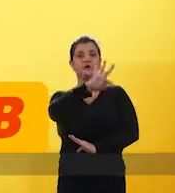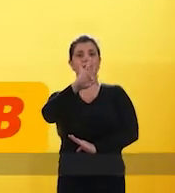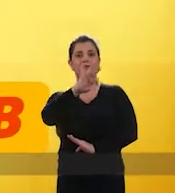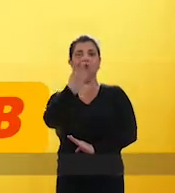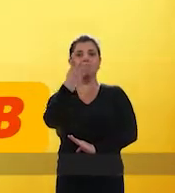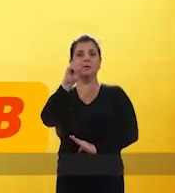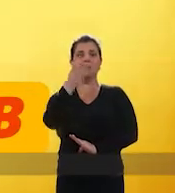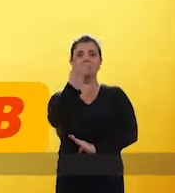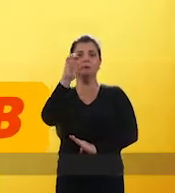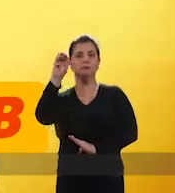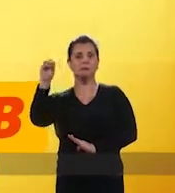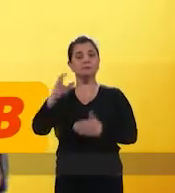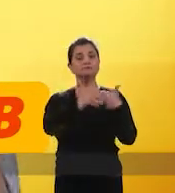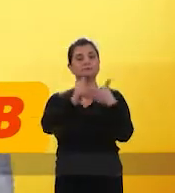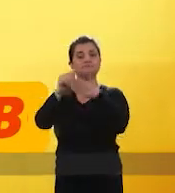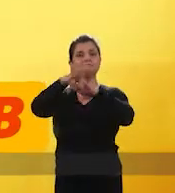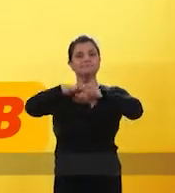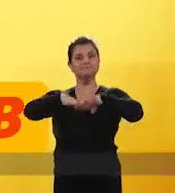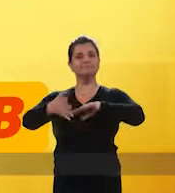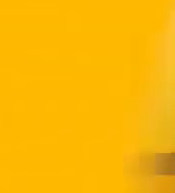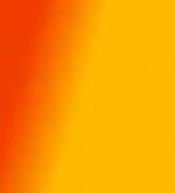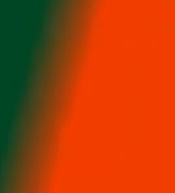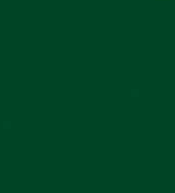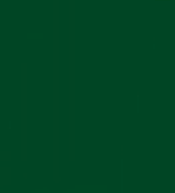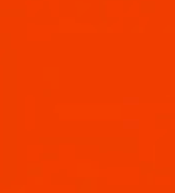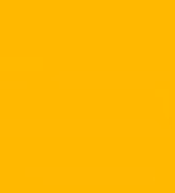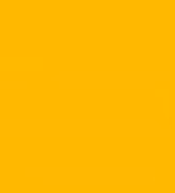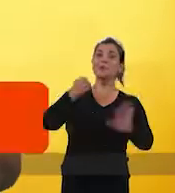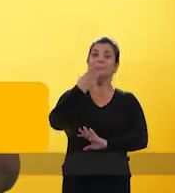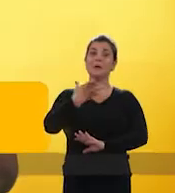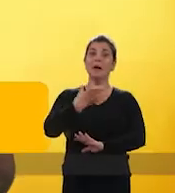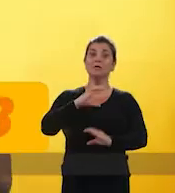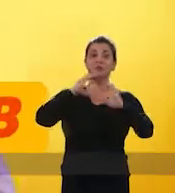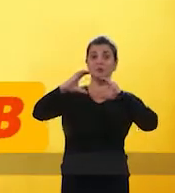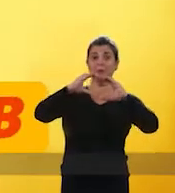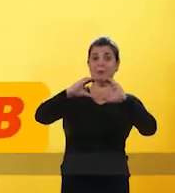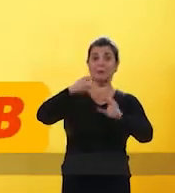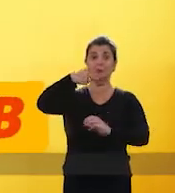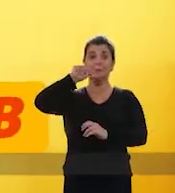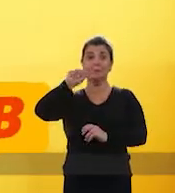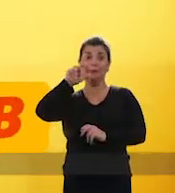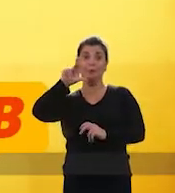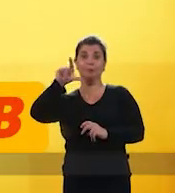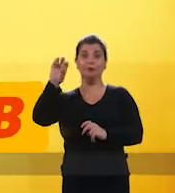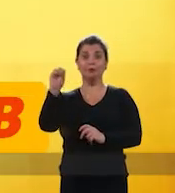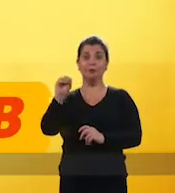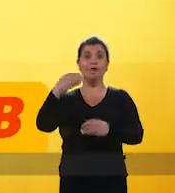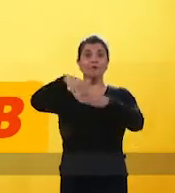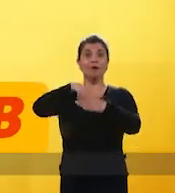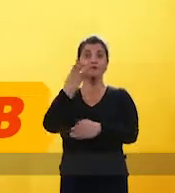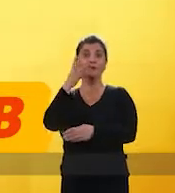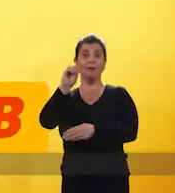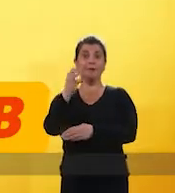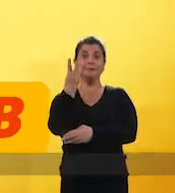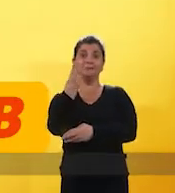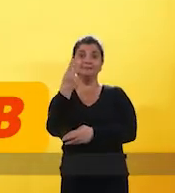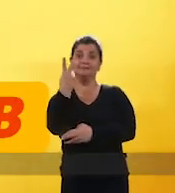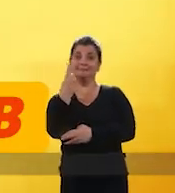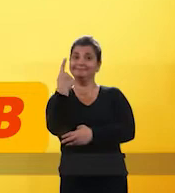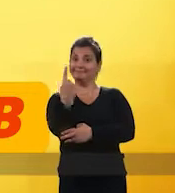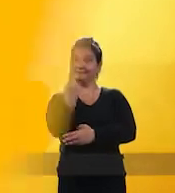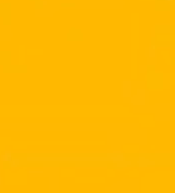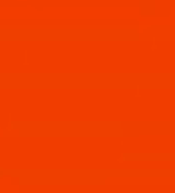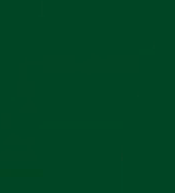Miller, 40-400, nos siga nas redes. E daí, gente boa! Sou o comunicador Paulo Ricardo, vote 40-3